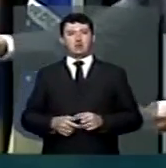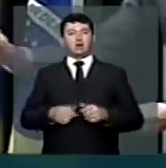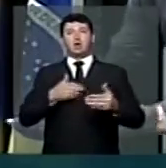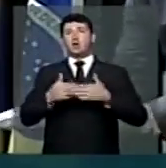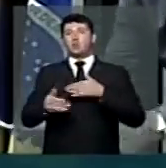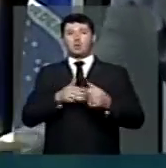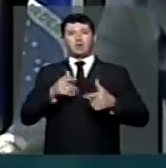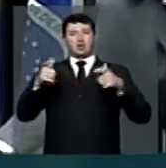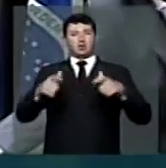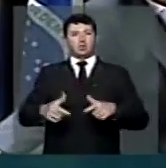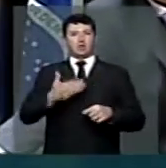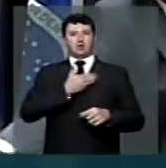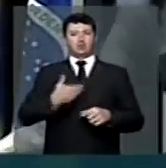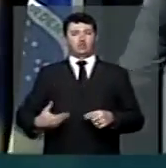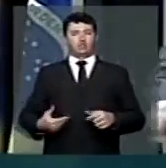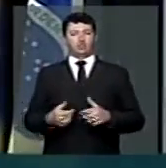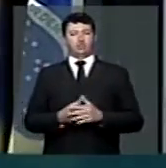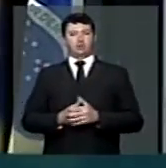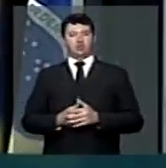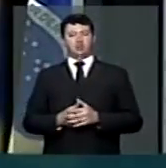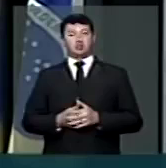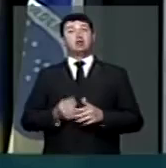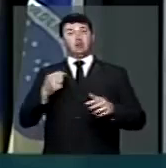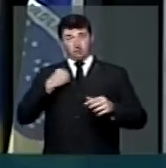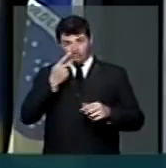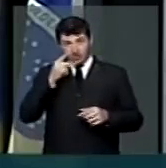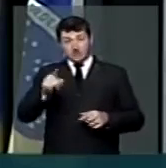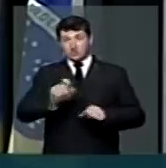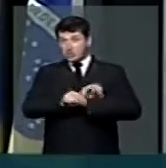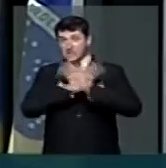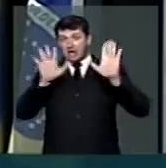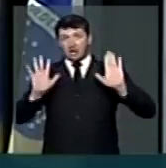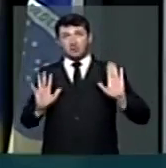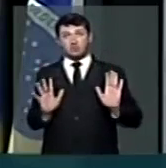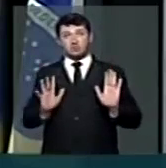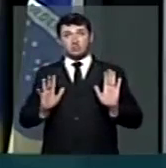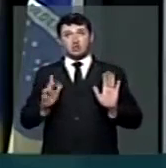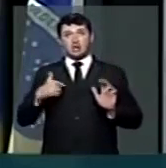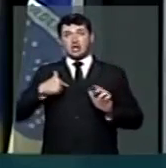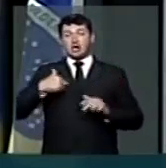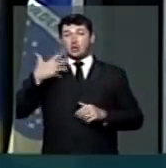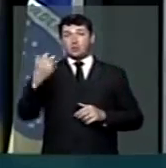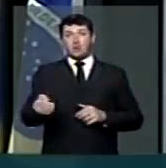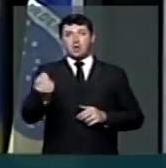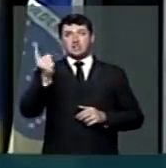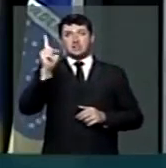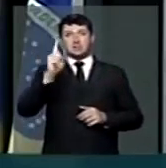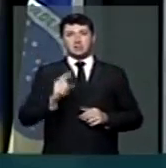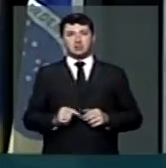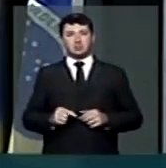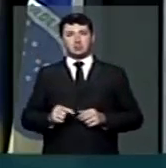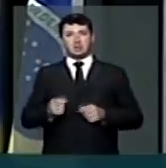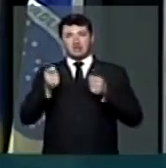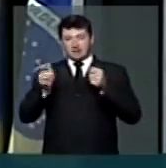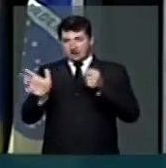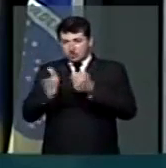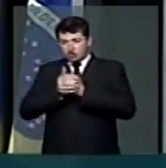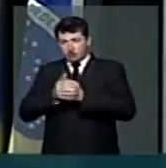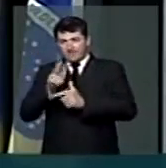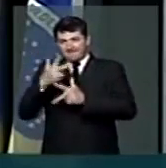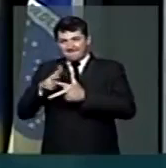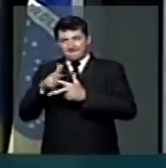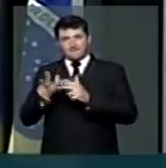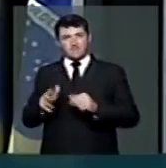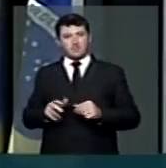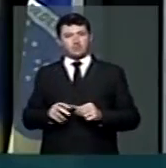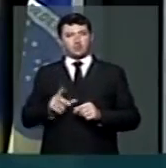da federação, em qualquer cidade, e me referi a isso com clareza, que não aceito que se tente encobrir sob o